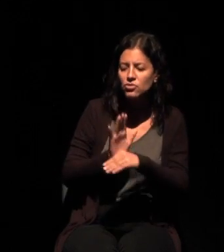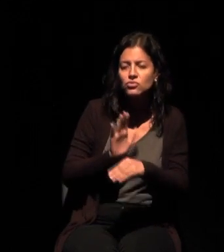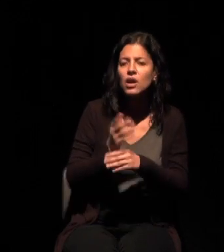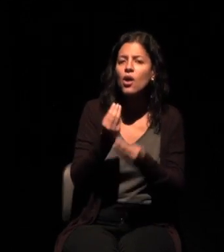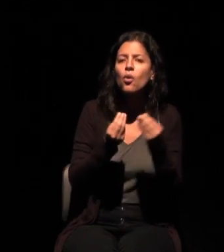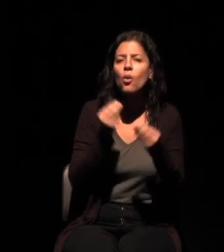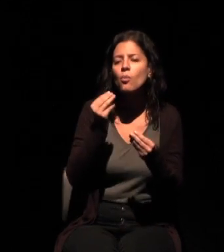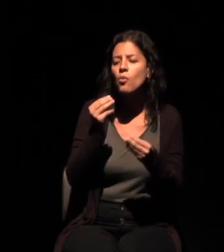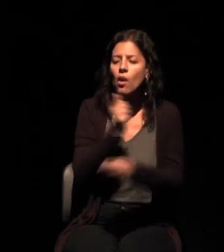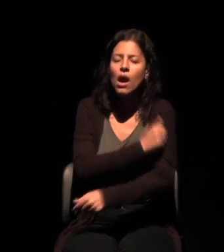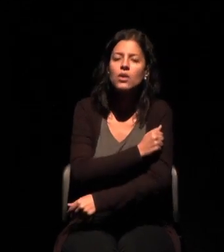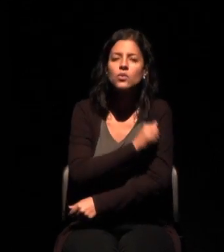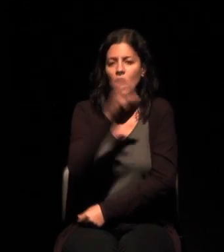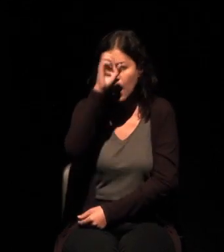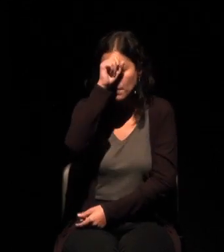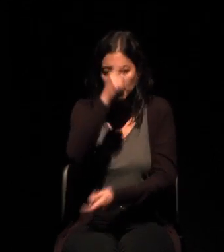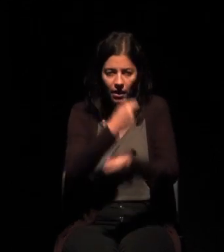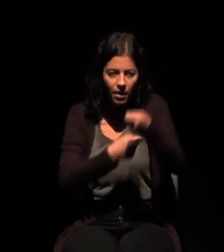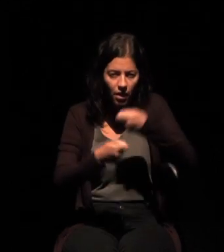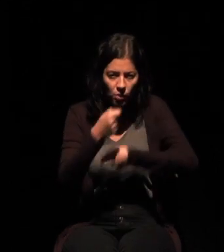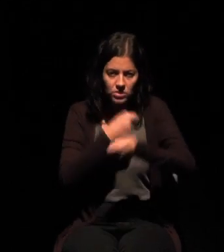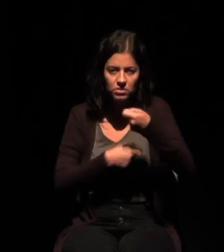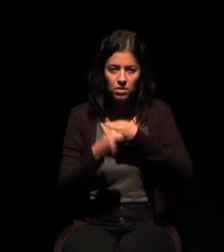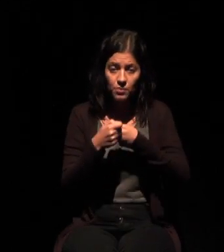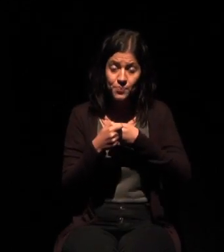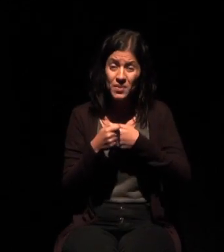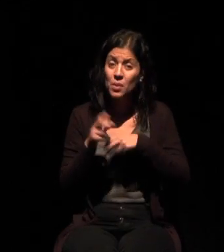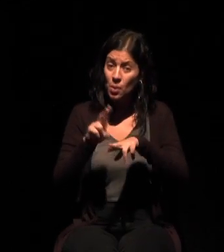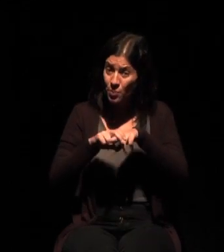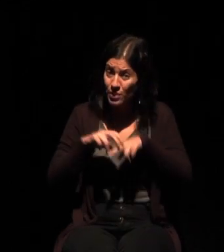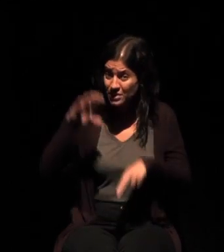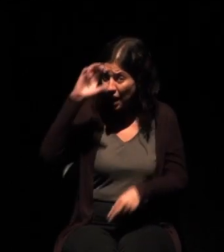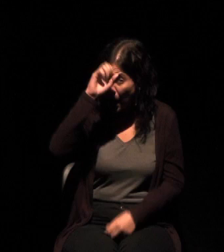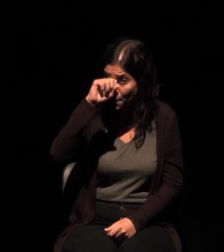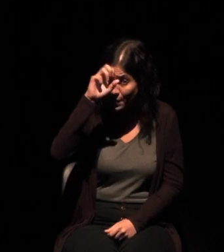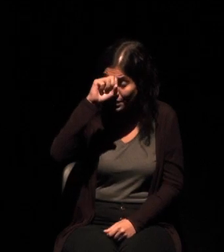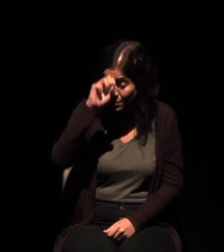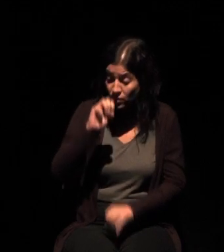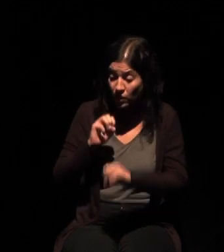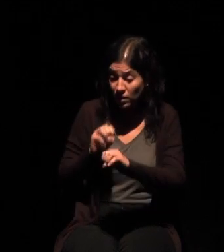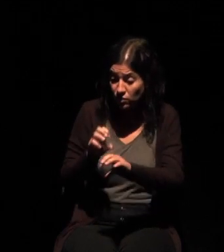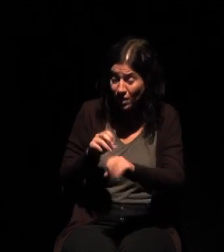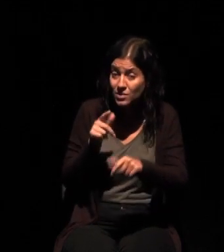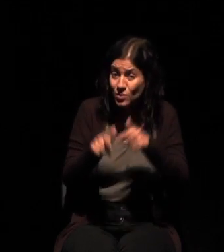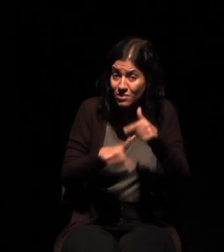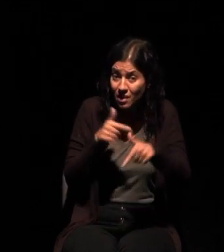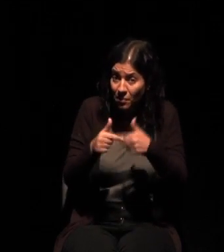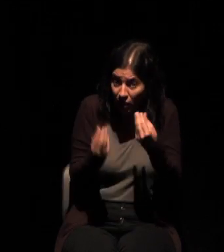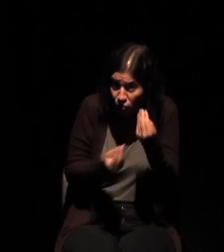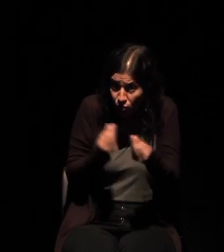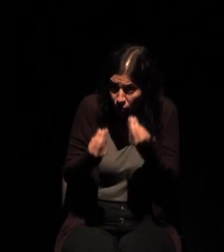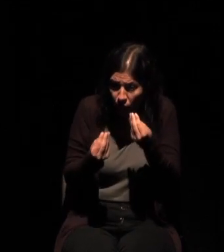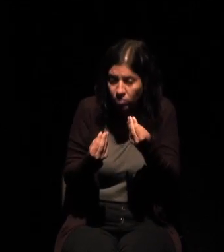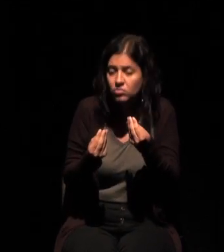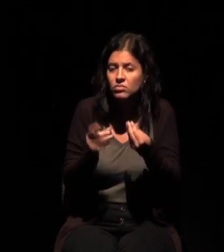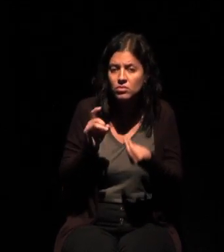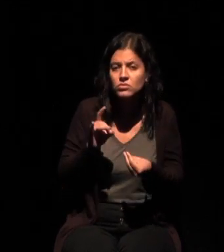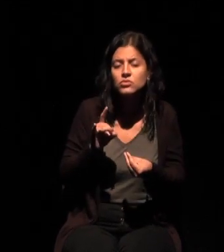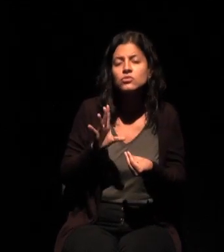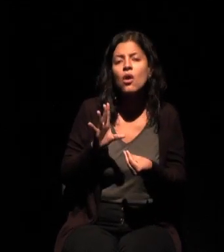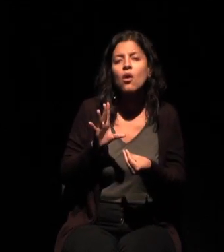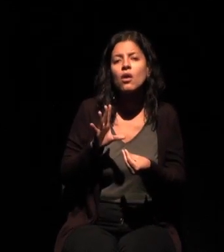portanto é esta questão da educação e desporto de vista e esse trabalho não deve ser feito só dentro do